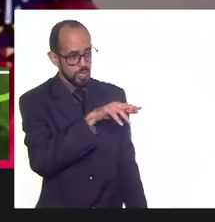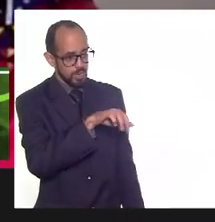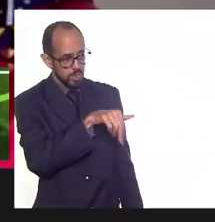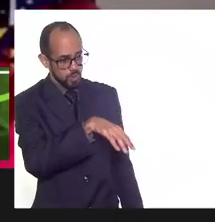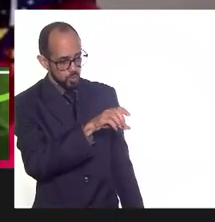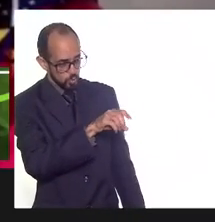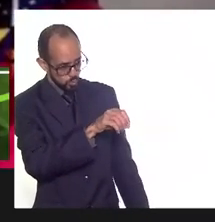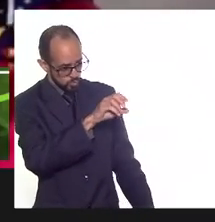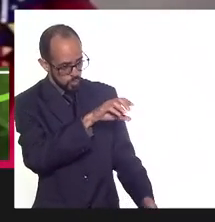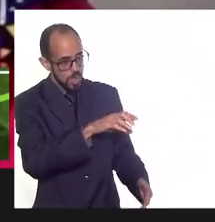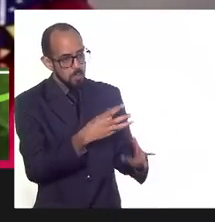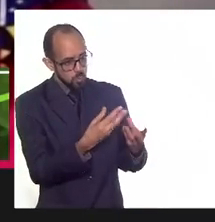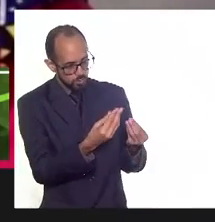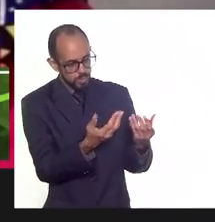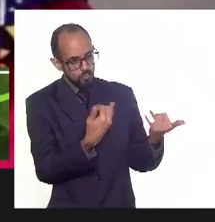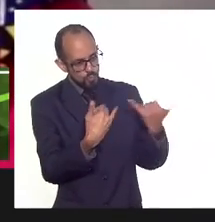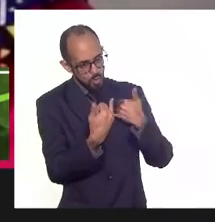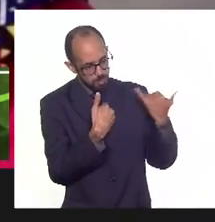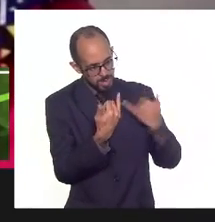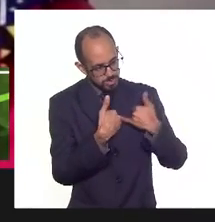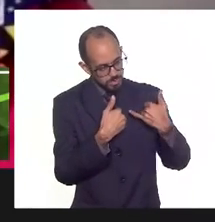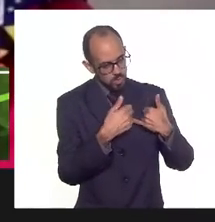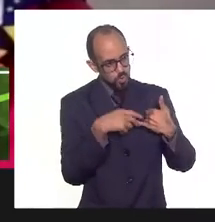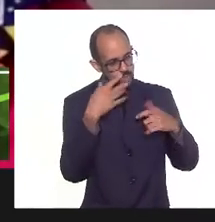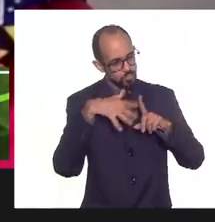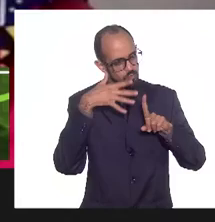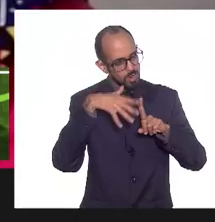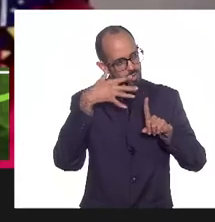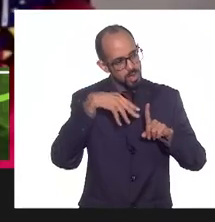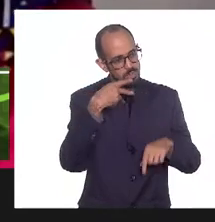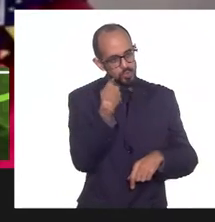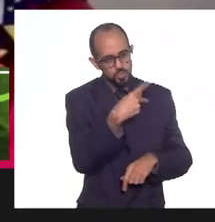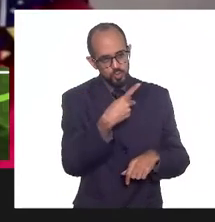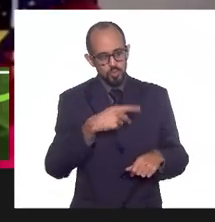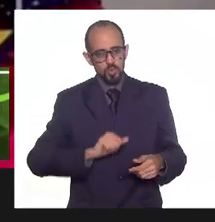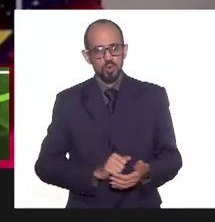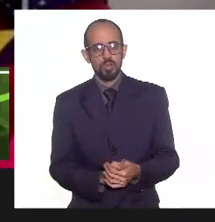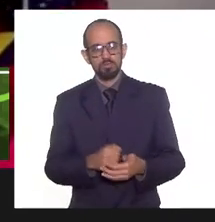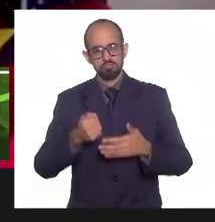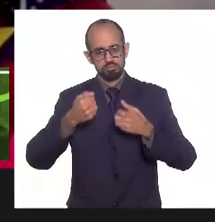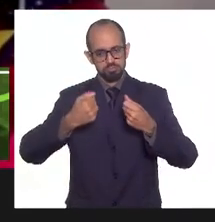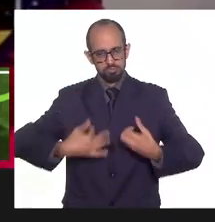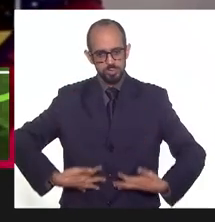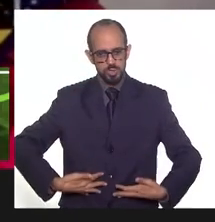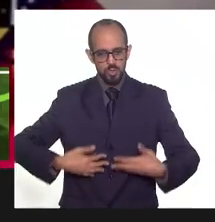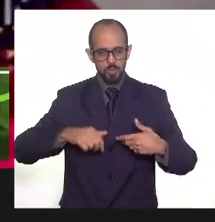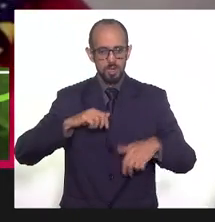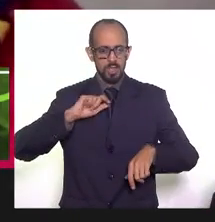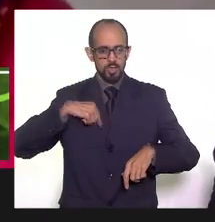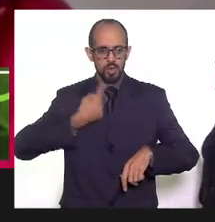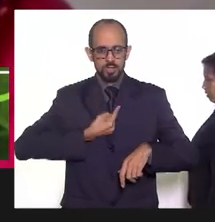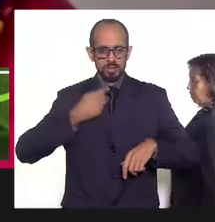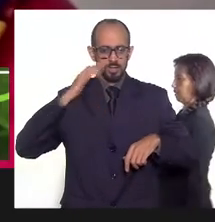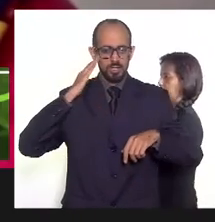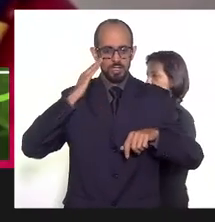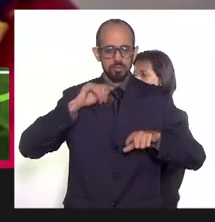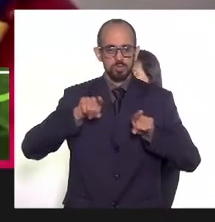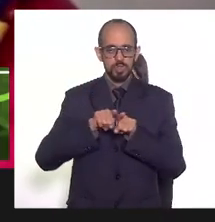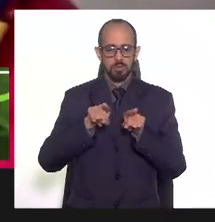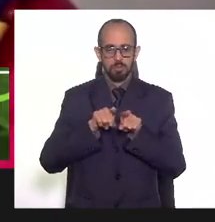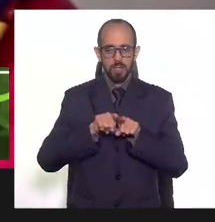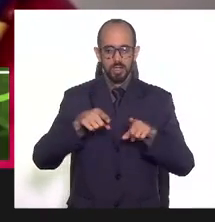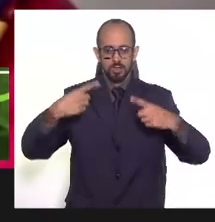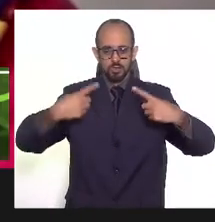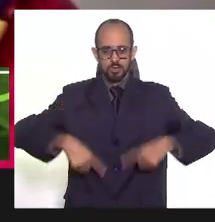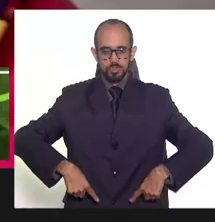bastante informações né sua fala traz diversas contribuições aqui para a gente entender também os desafios